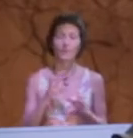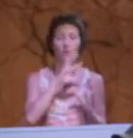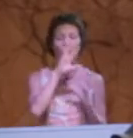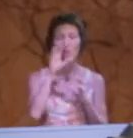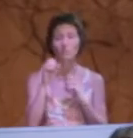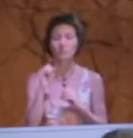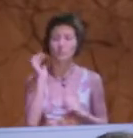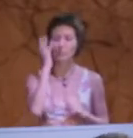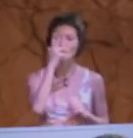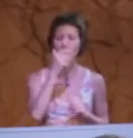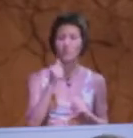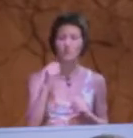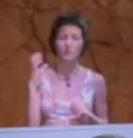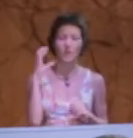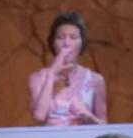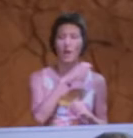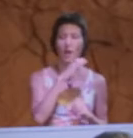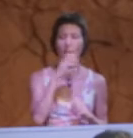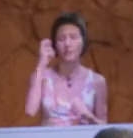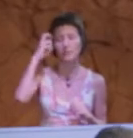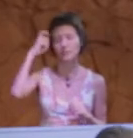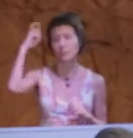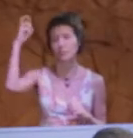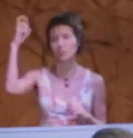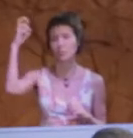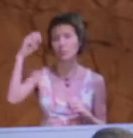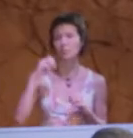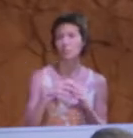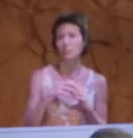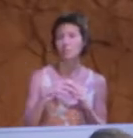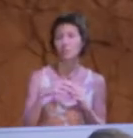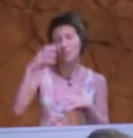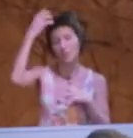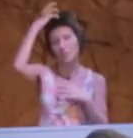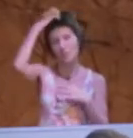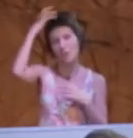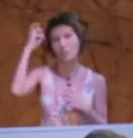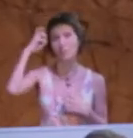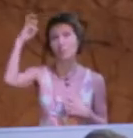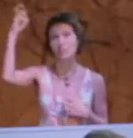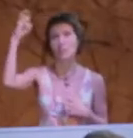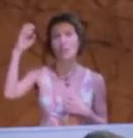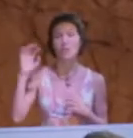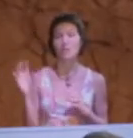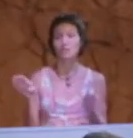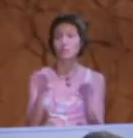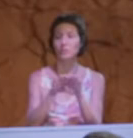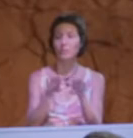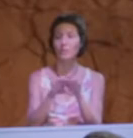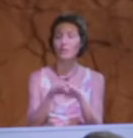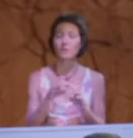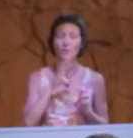pensamento rápido, ele consegue se defender da onça. Se consegue defender tanto da onça que ele vai na farra